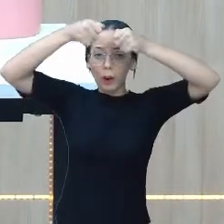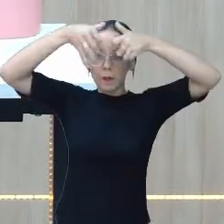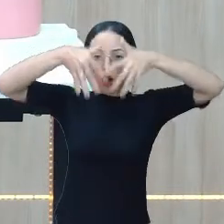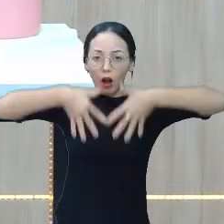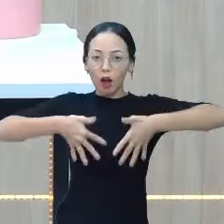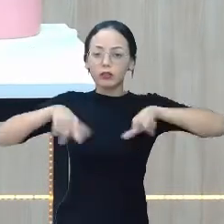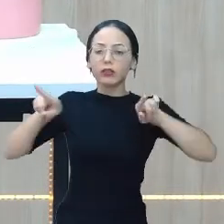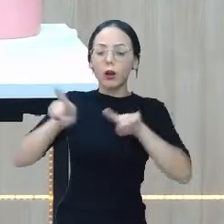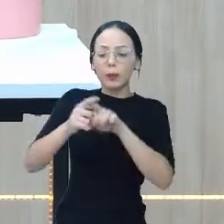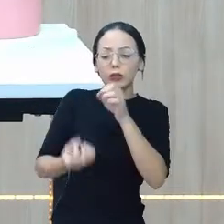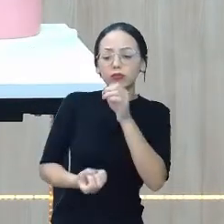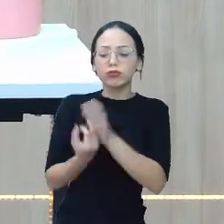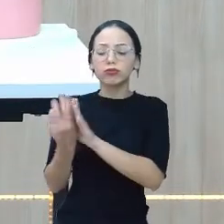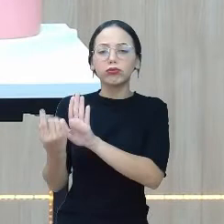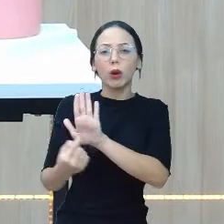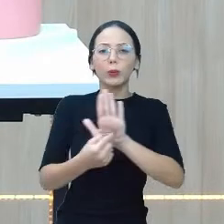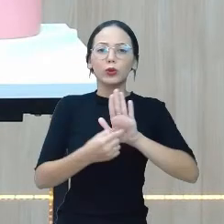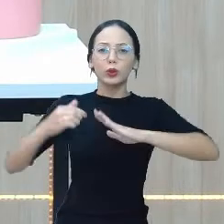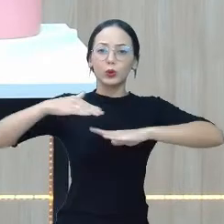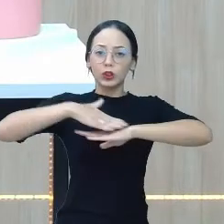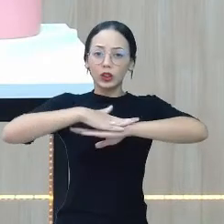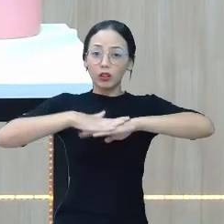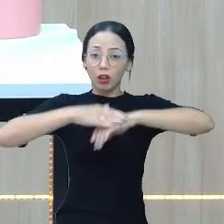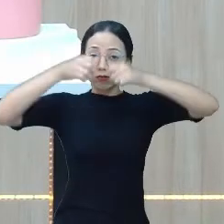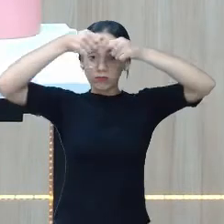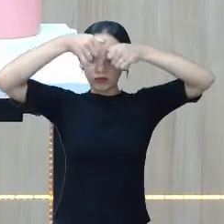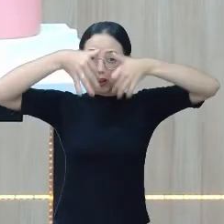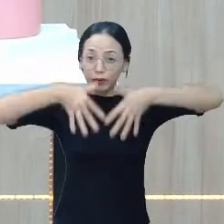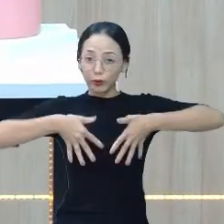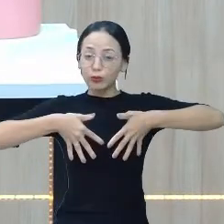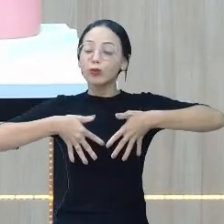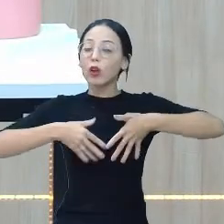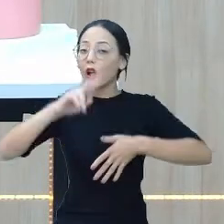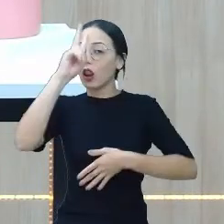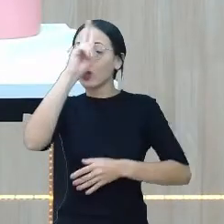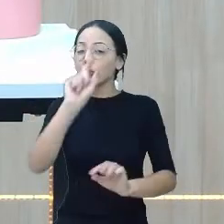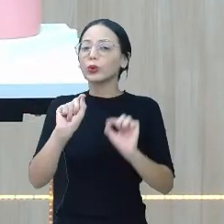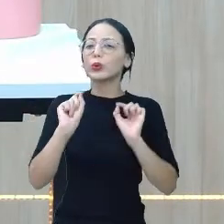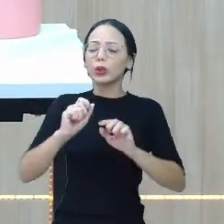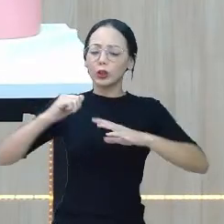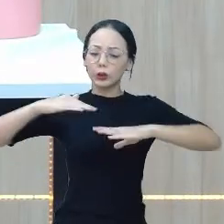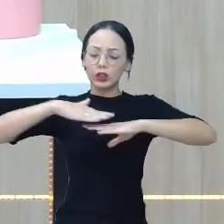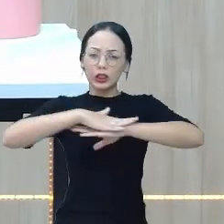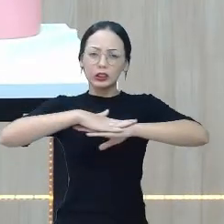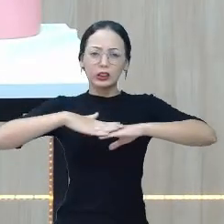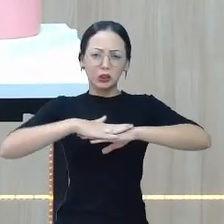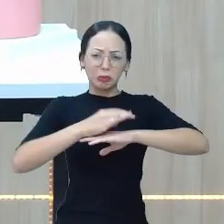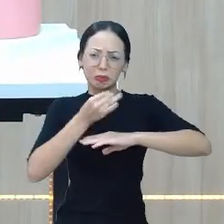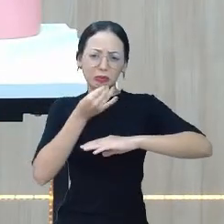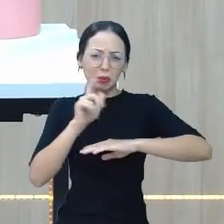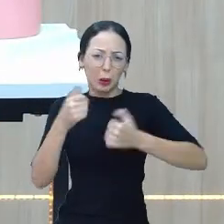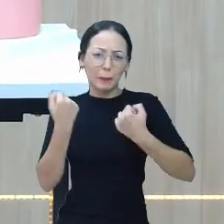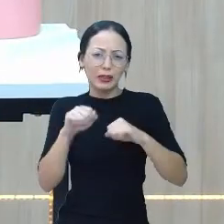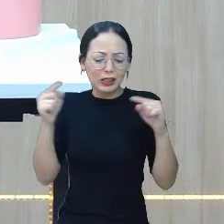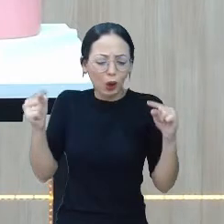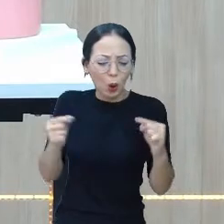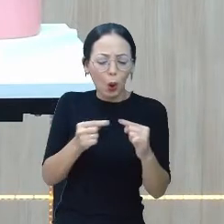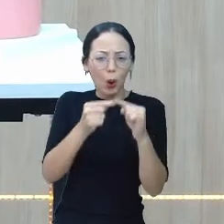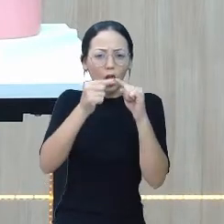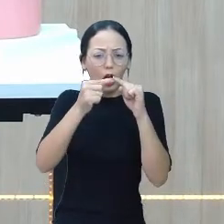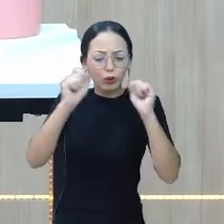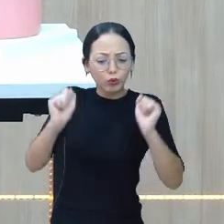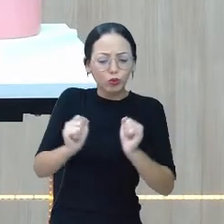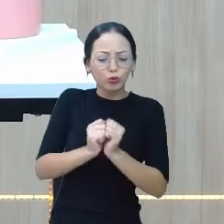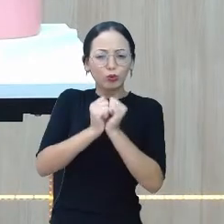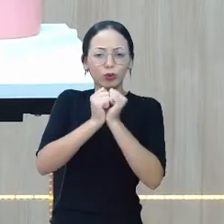aí, mostrando aí o tecido nervoso. Lembrando que esse tecido, ele não precisa estar colado. É